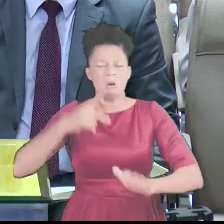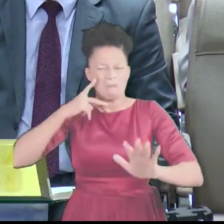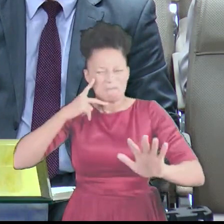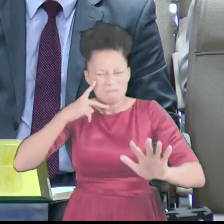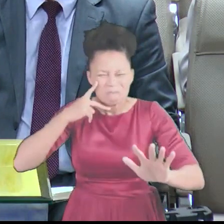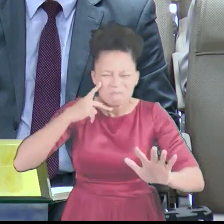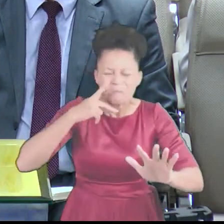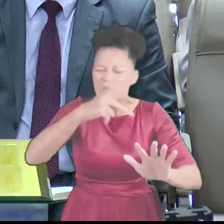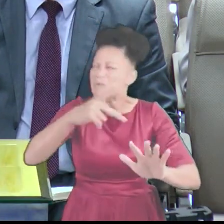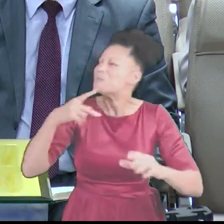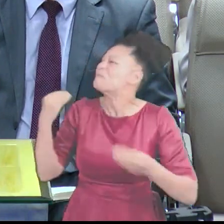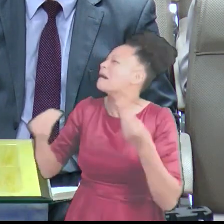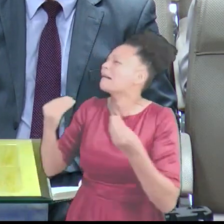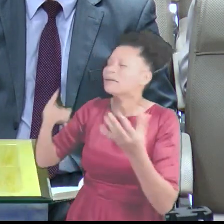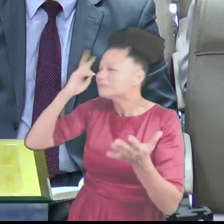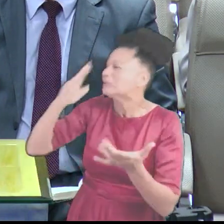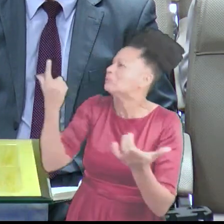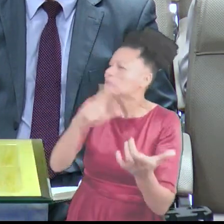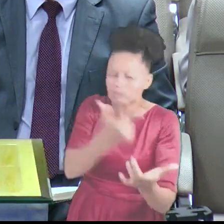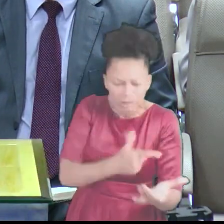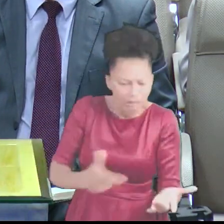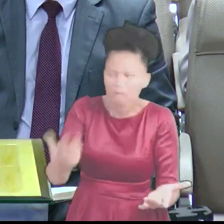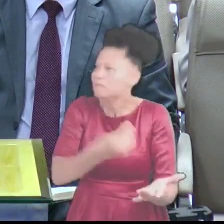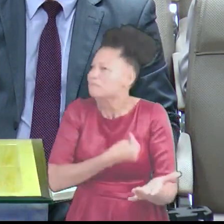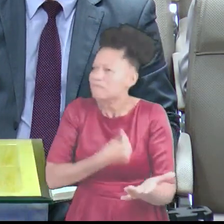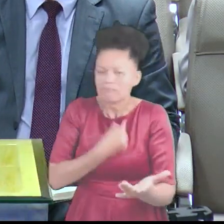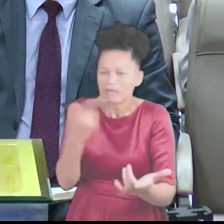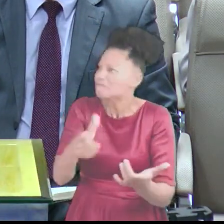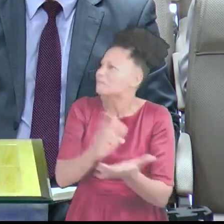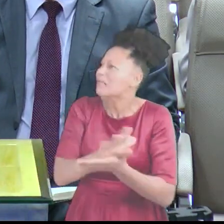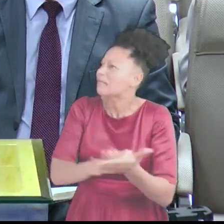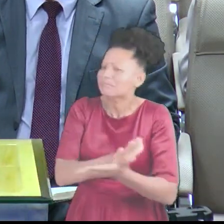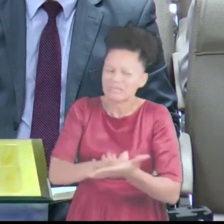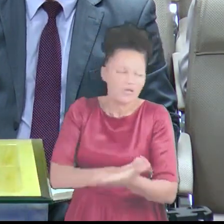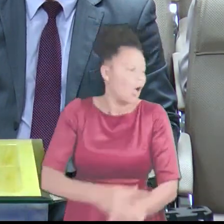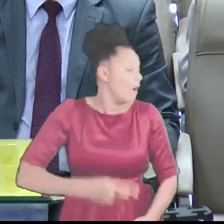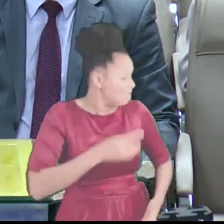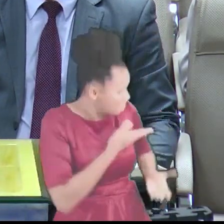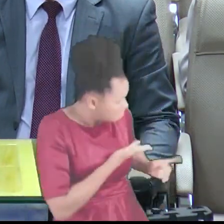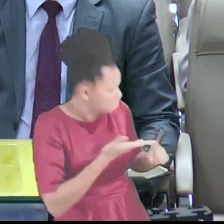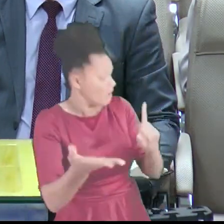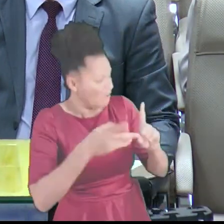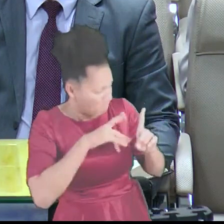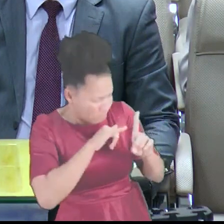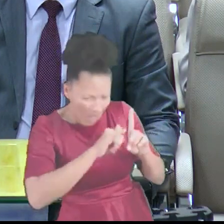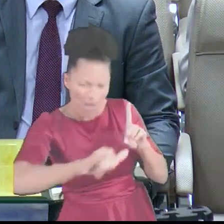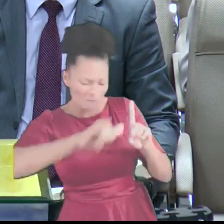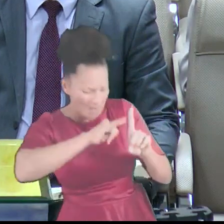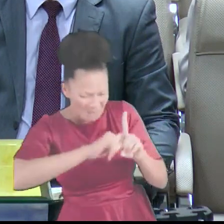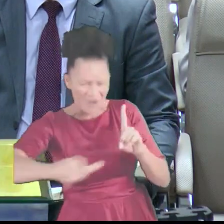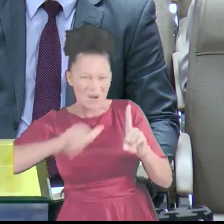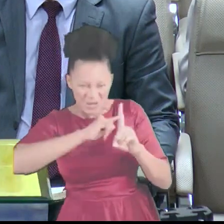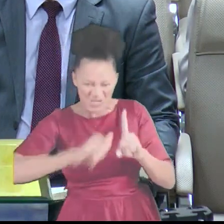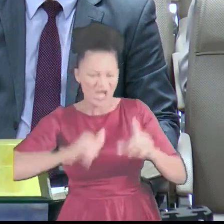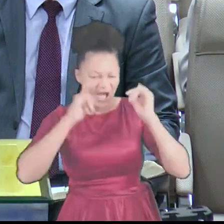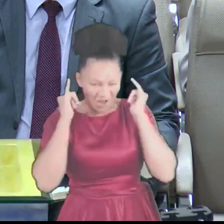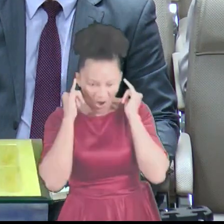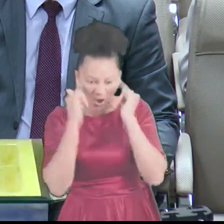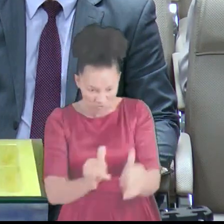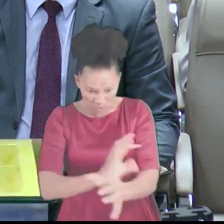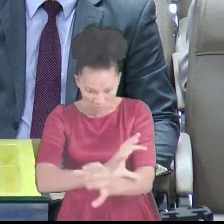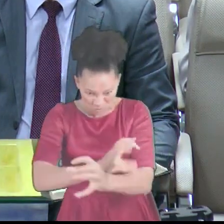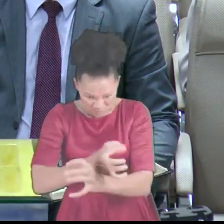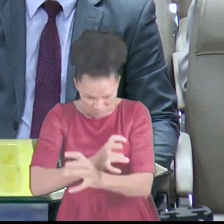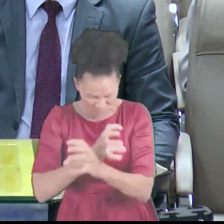Profetiza para quem, Senhor? Não tem vivo, não é para vivo, não. Profetiza esses ossos e diga a ele: